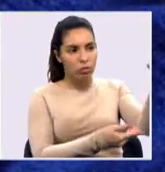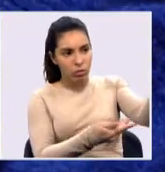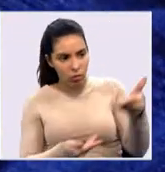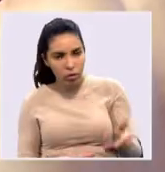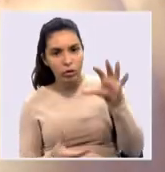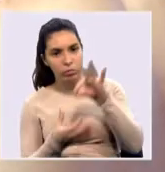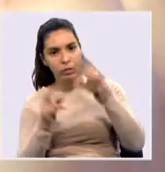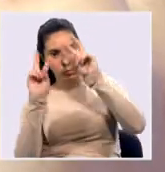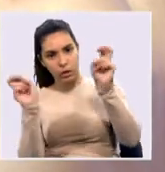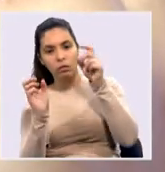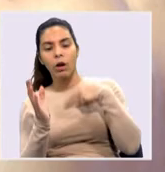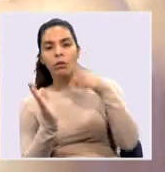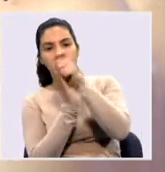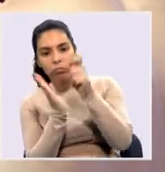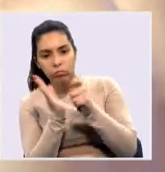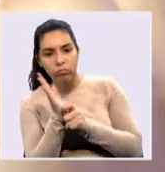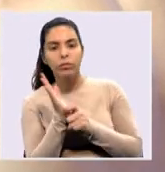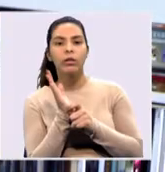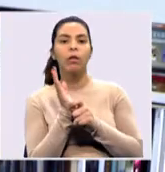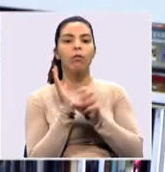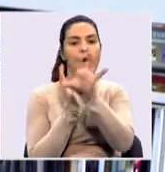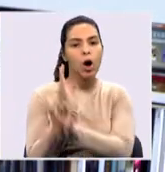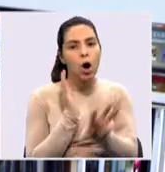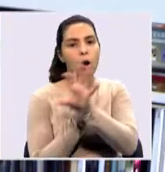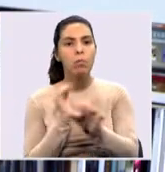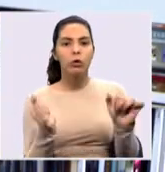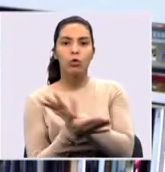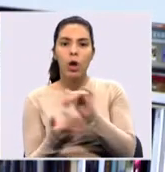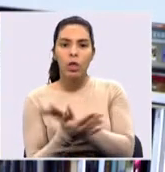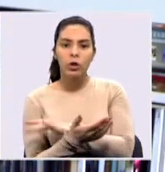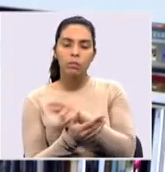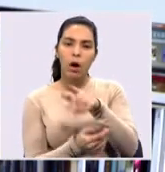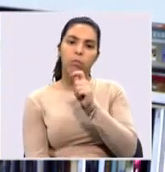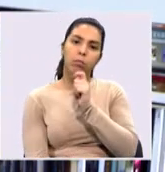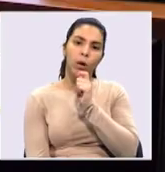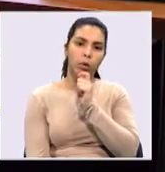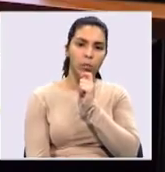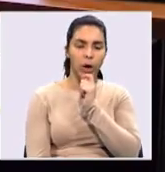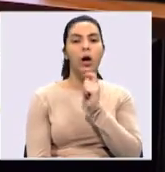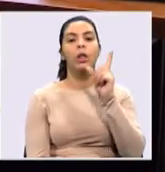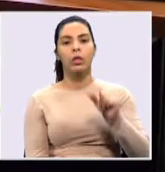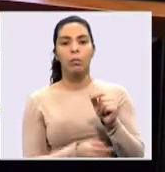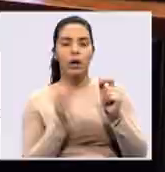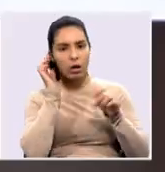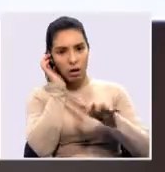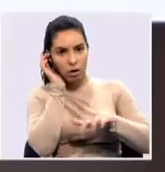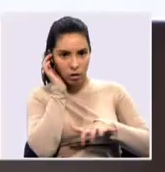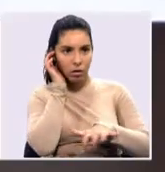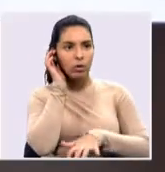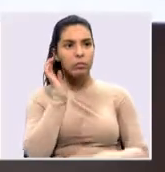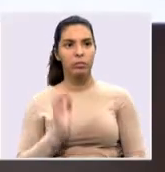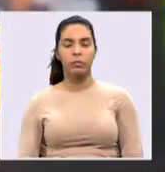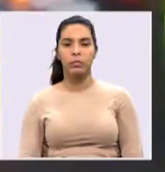pessoas para irem falar do tema, faço marcação de peças para os jornalistas e oriento os jornalistas para fazerem as peças e faço